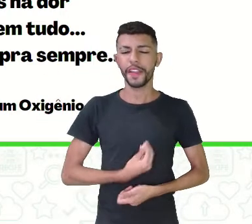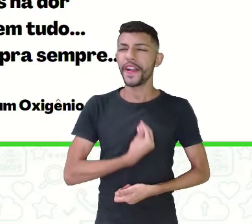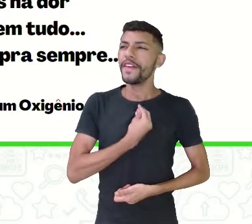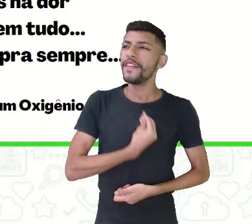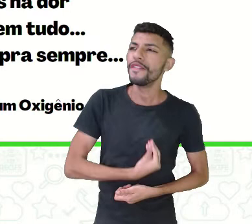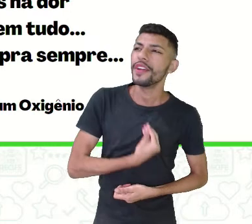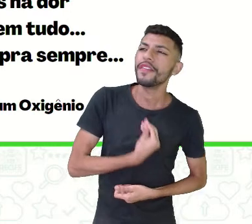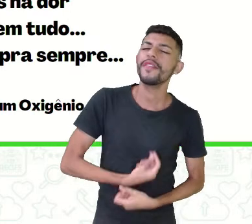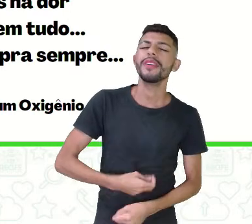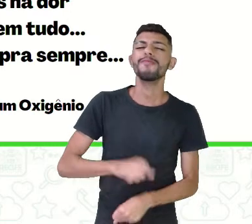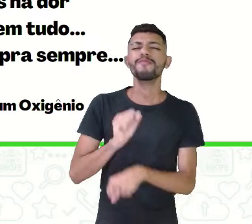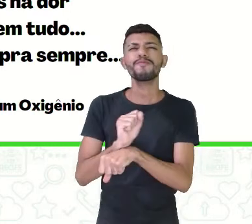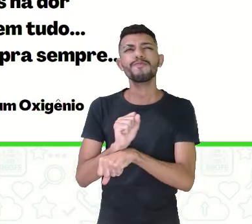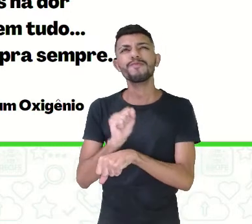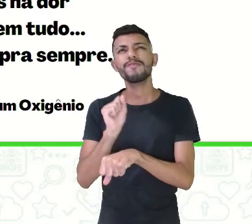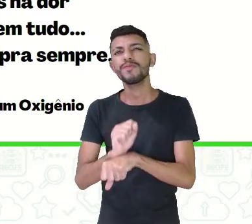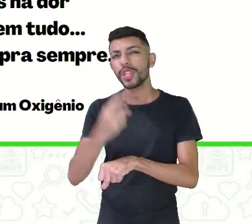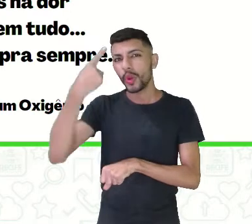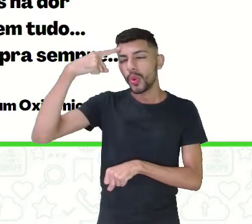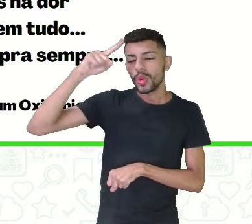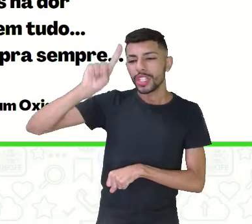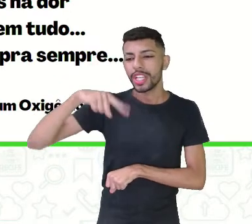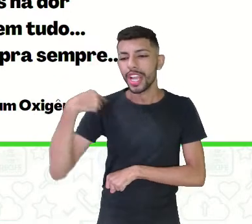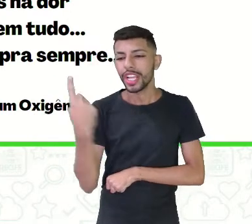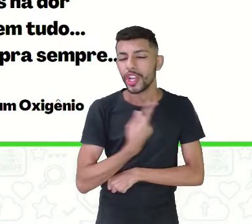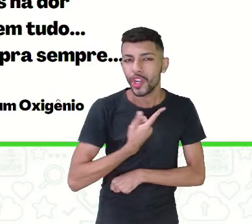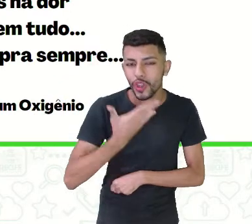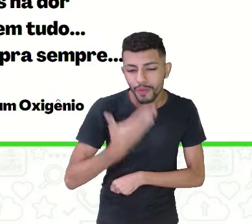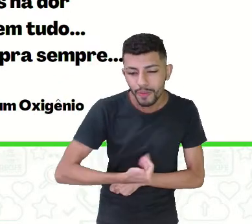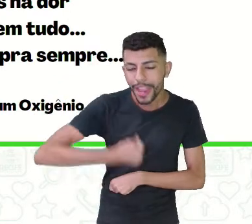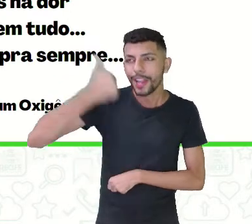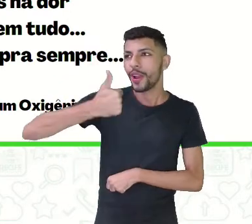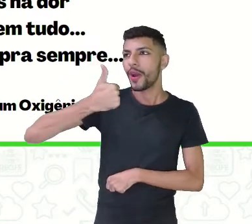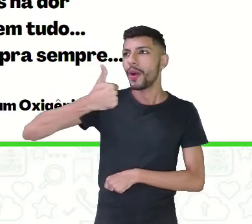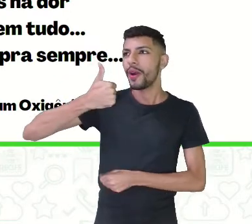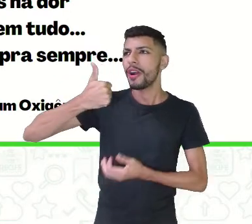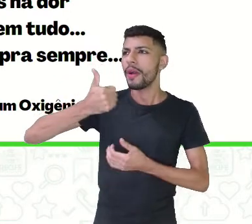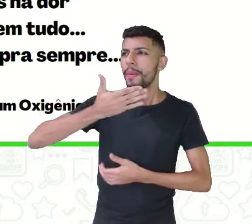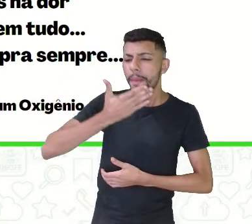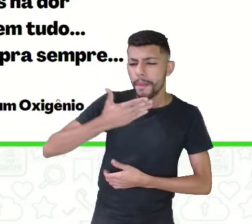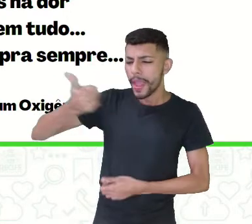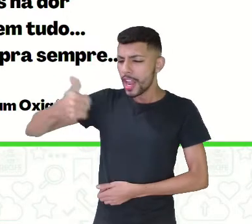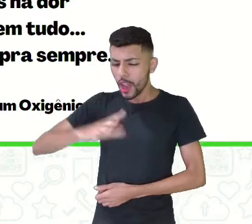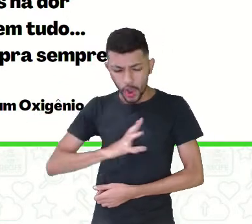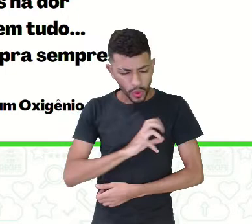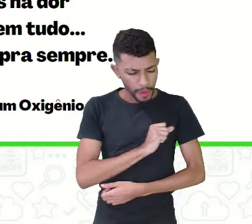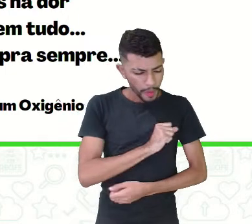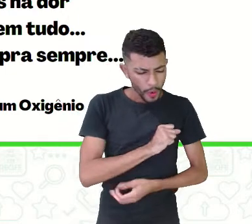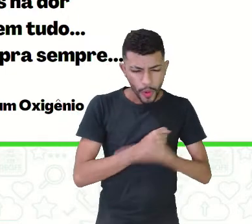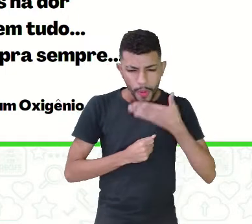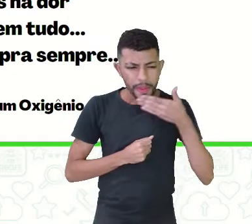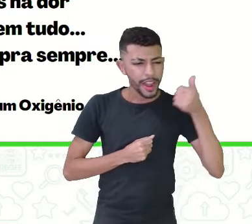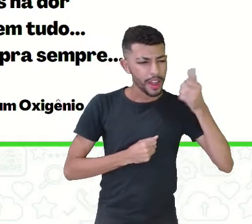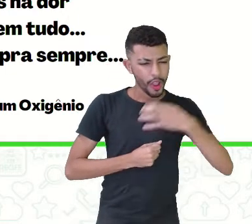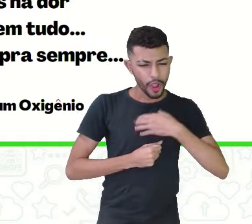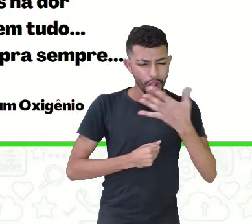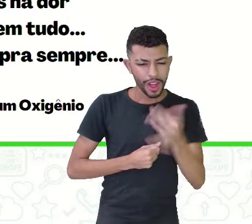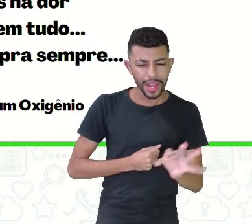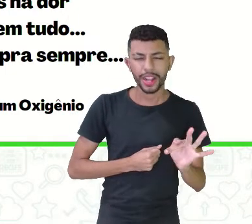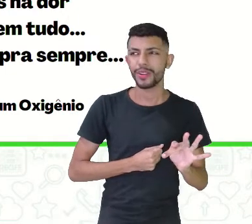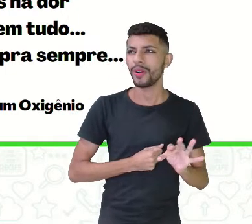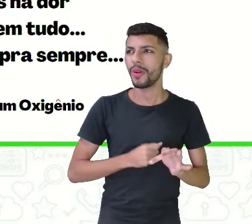vivemos esperando o dia em que seremos melhores. Melhores no amor, melhores na